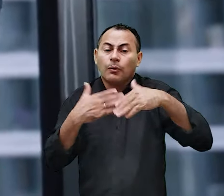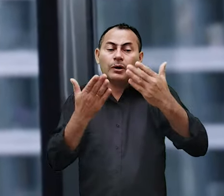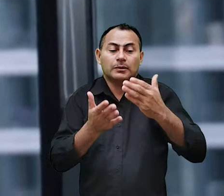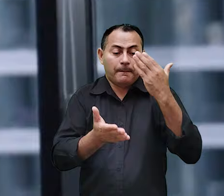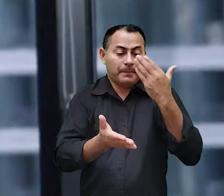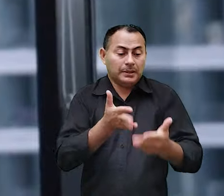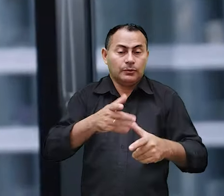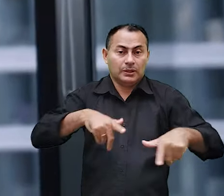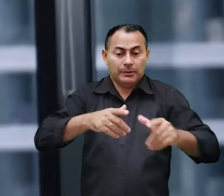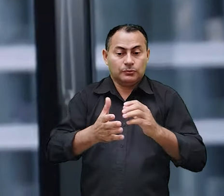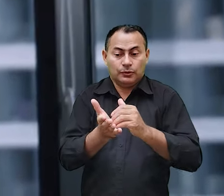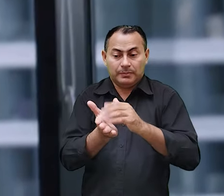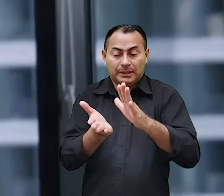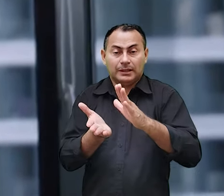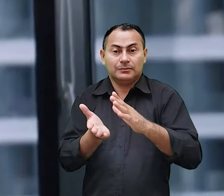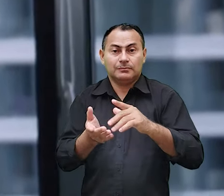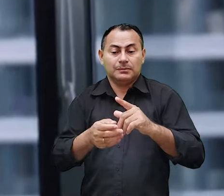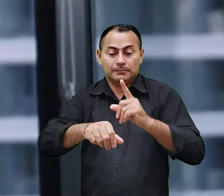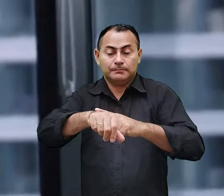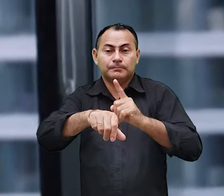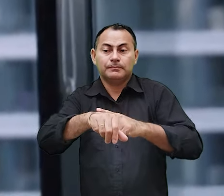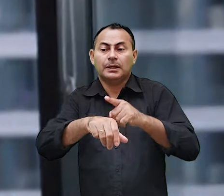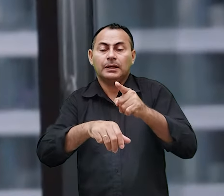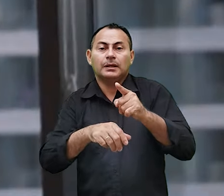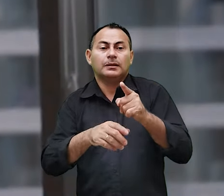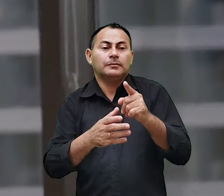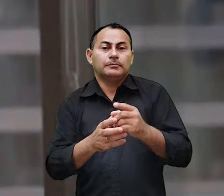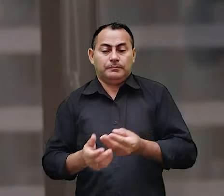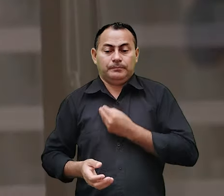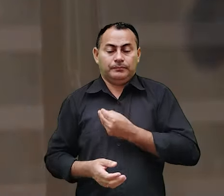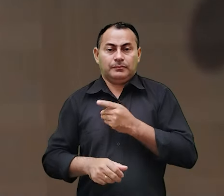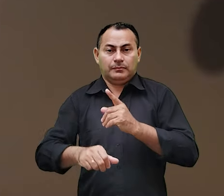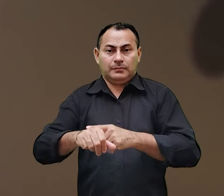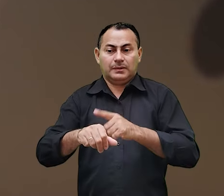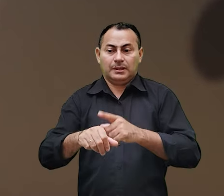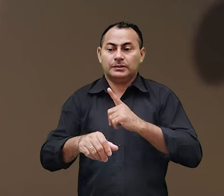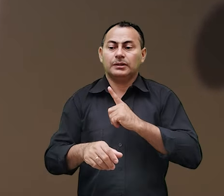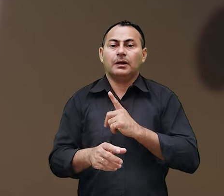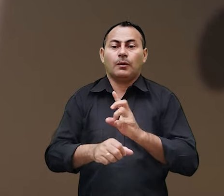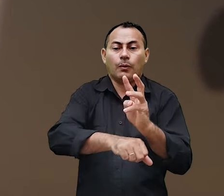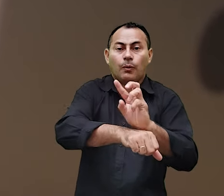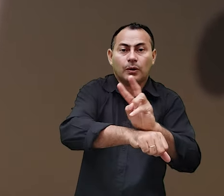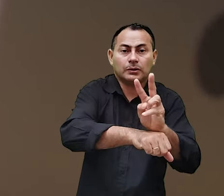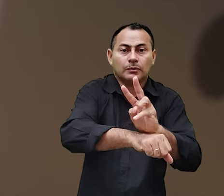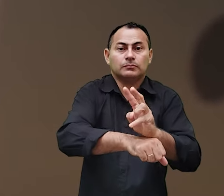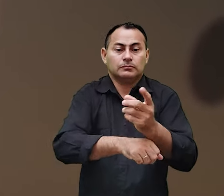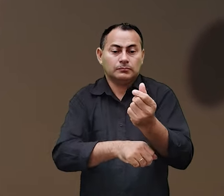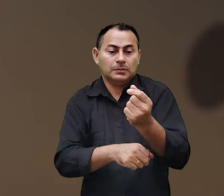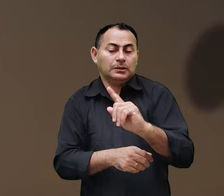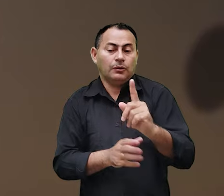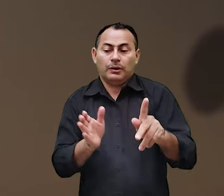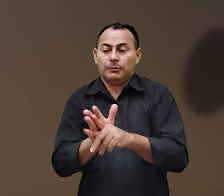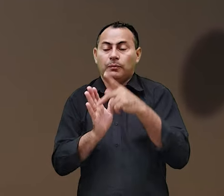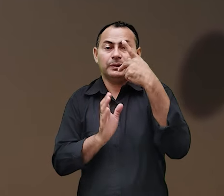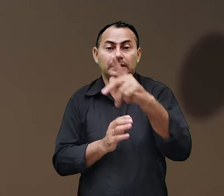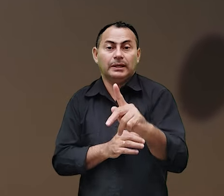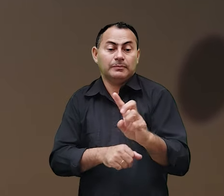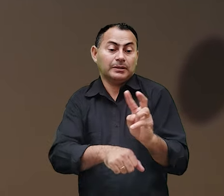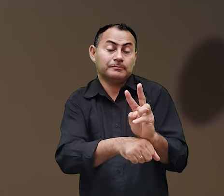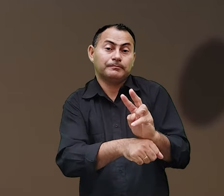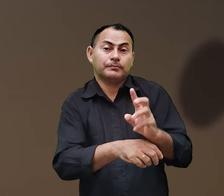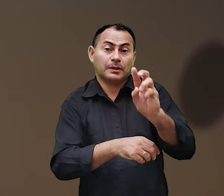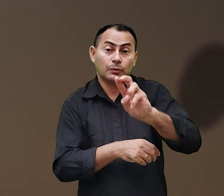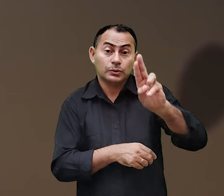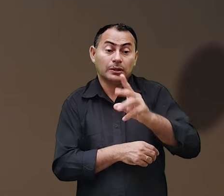pensando em quando ele perdesse o emprego. Naquele momento, ele estava vivendo uma situação em que tinha controle sobre um dinheiro que não